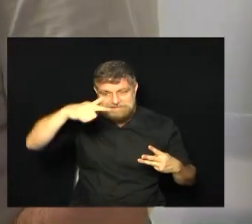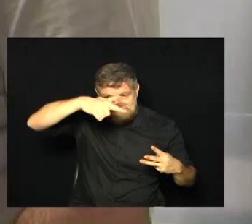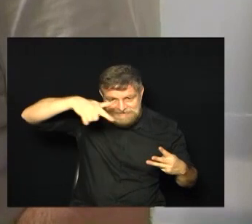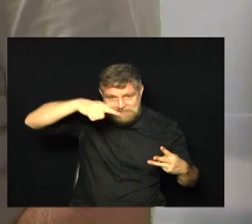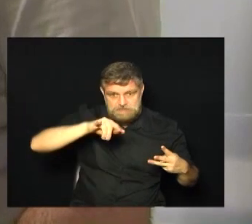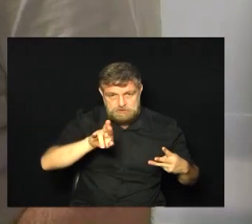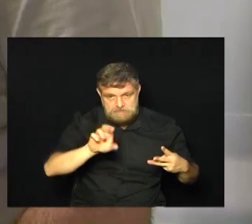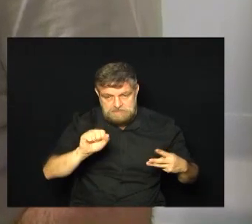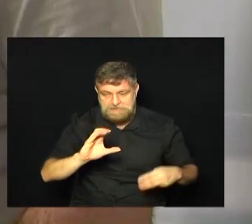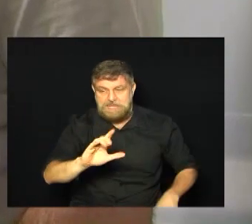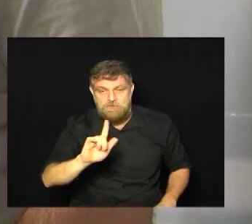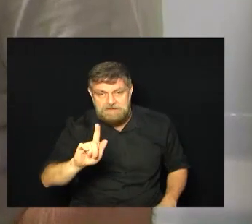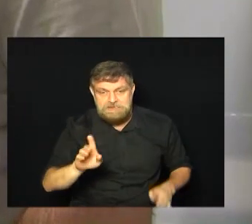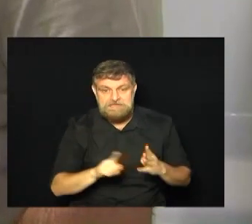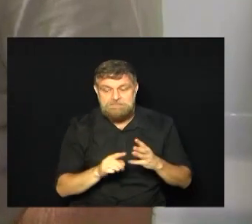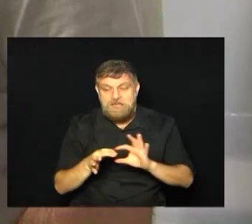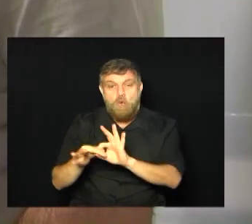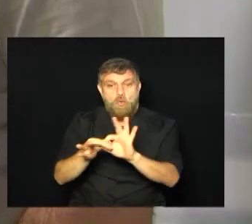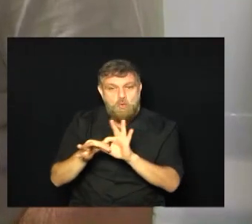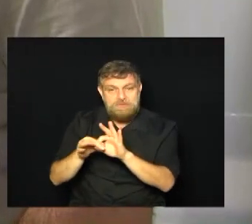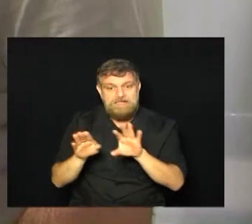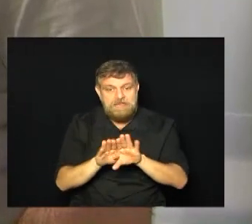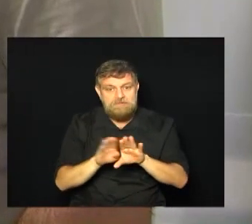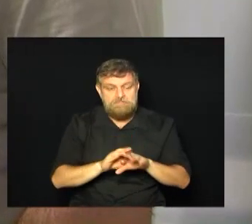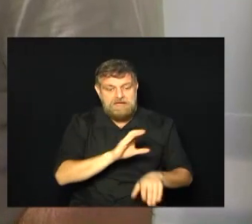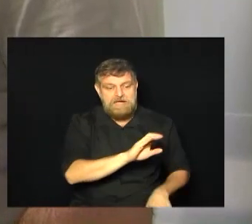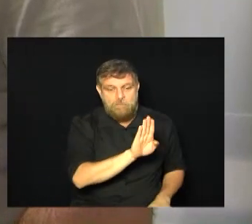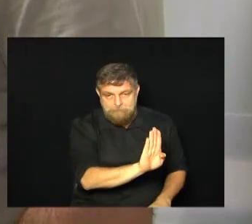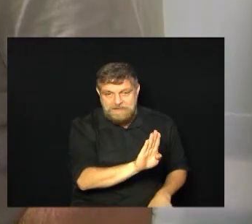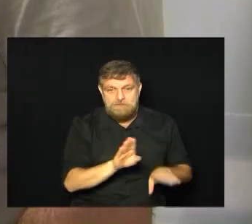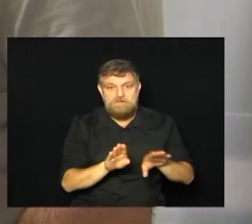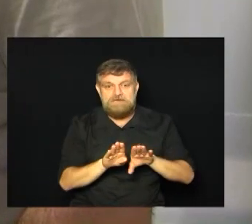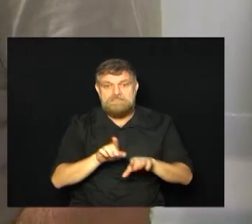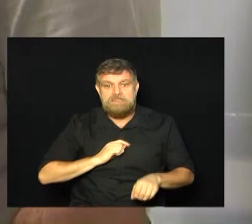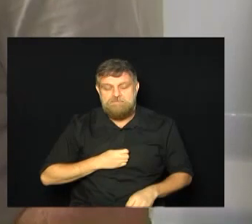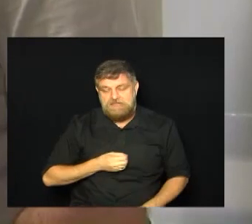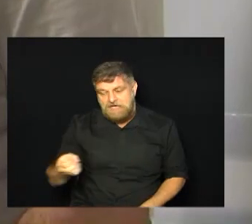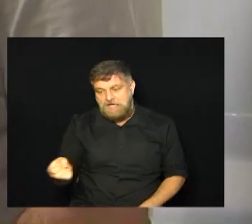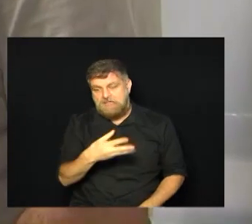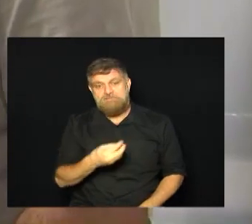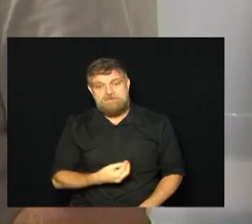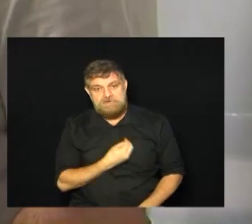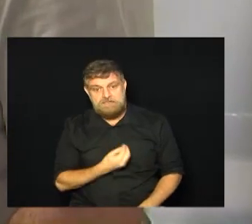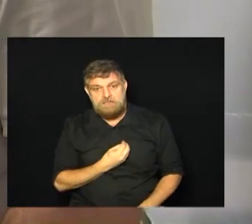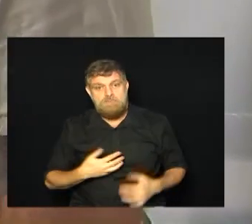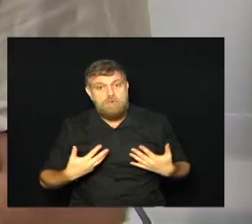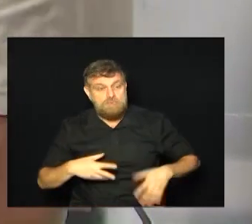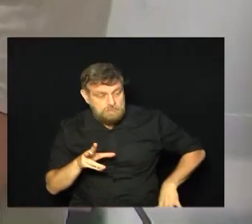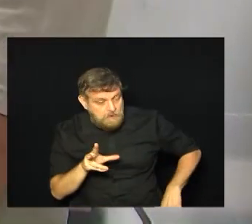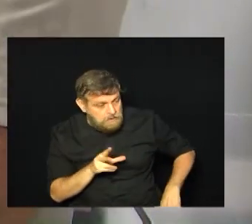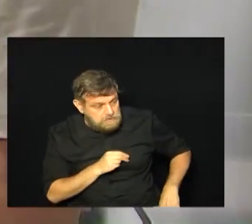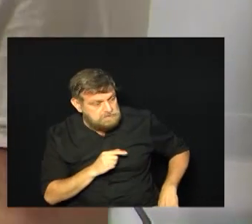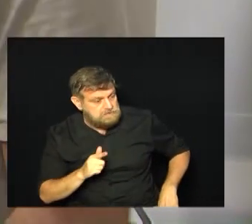no Campo Grande, na Vila União, no Campo Belo e na Vida Nova, no SIC Vida Nova. Então